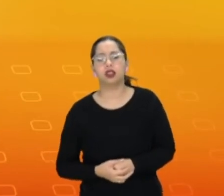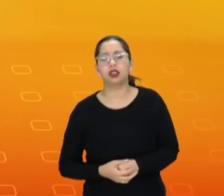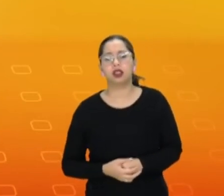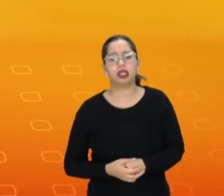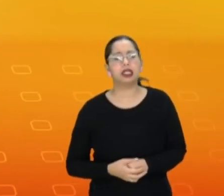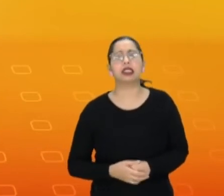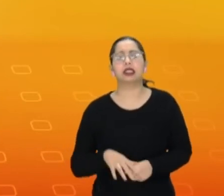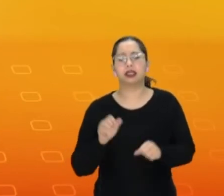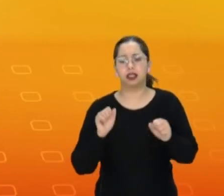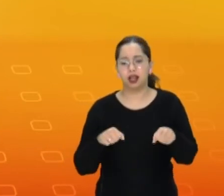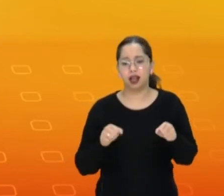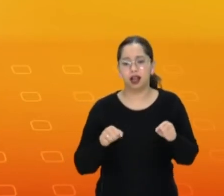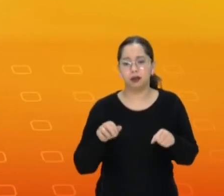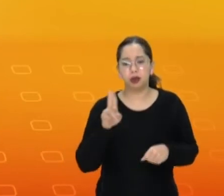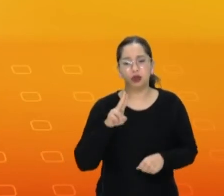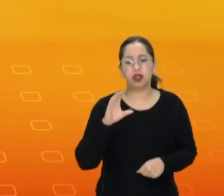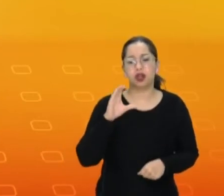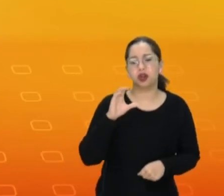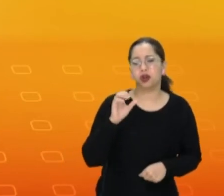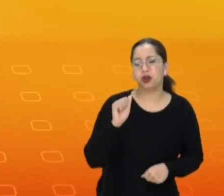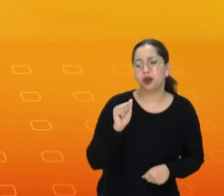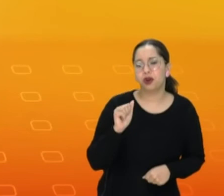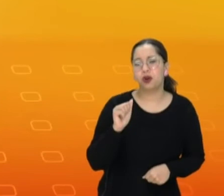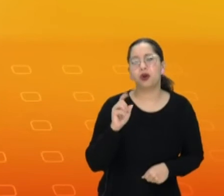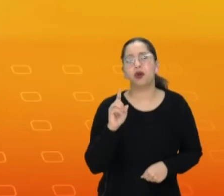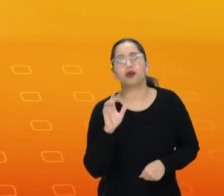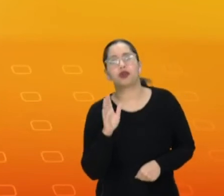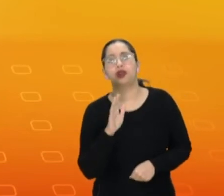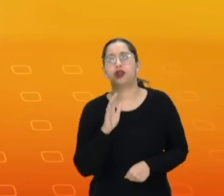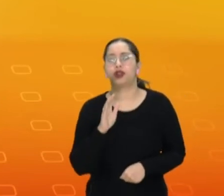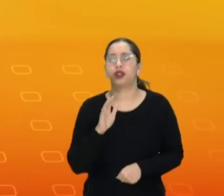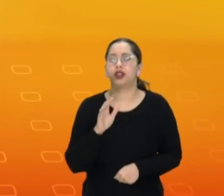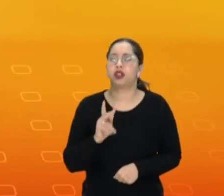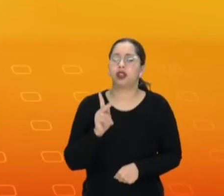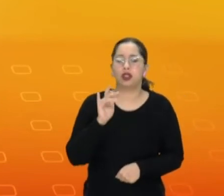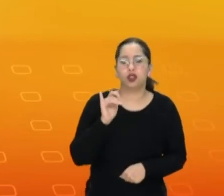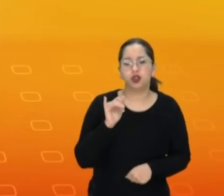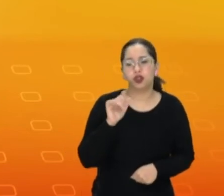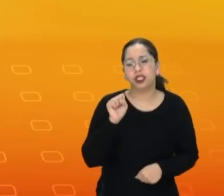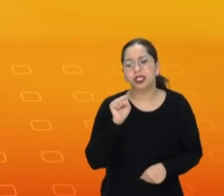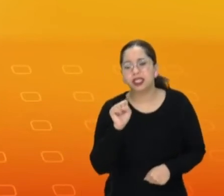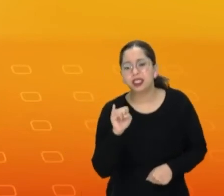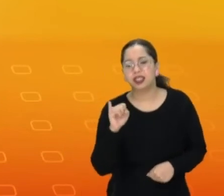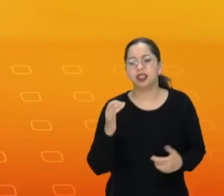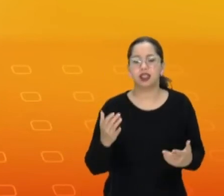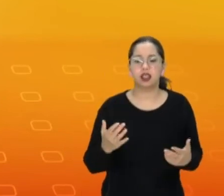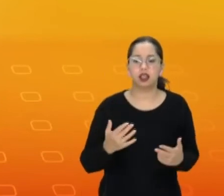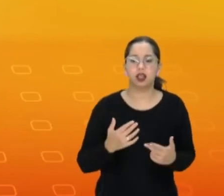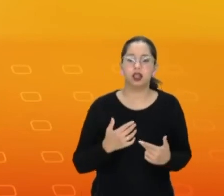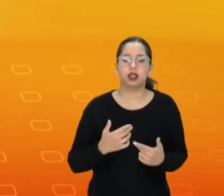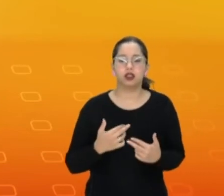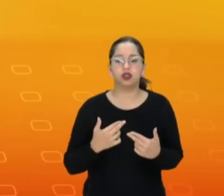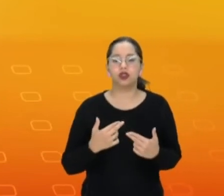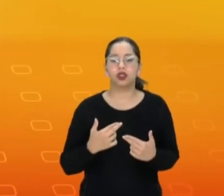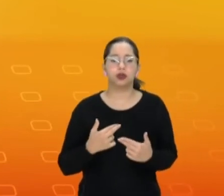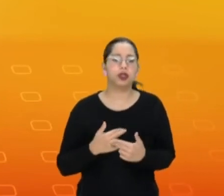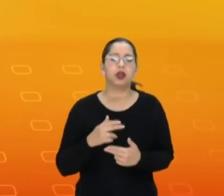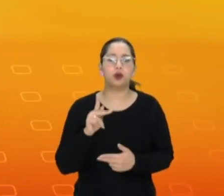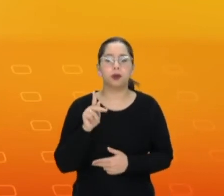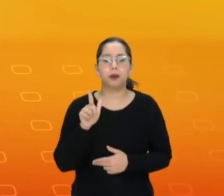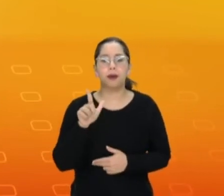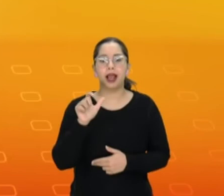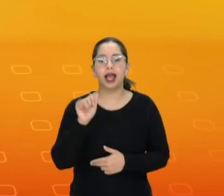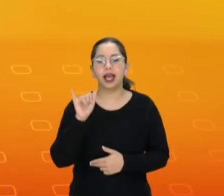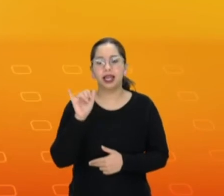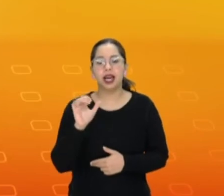incorge Close caption que o se parte de automação parte de playout né